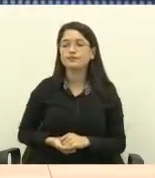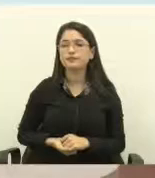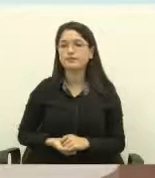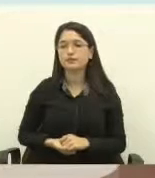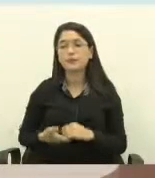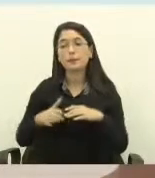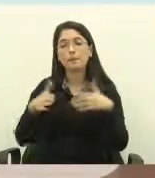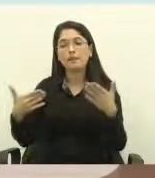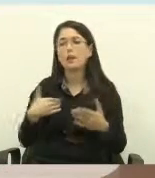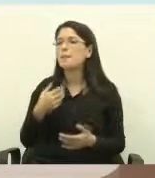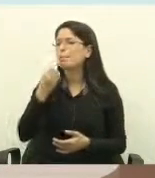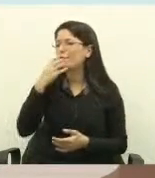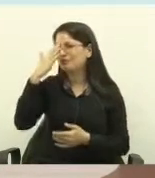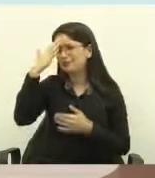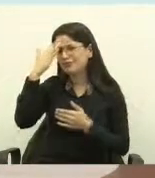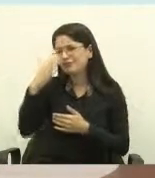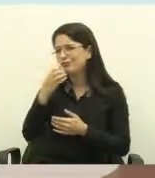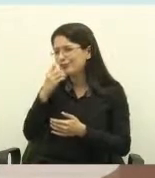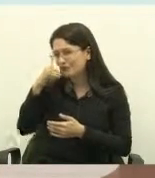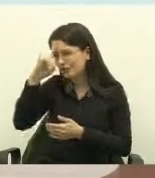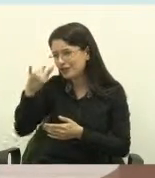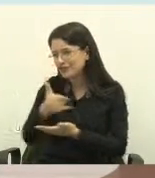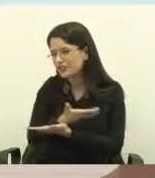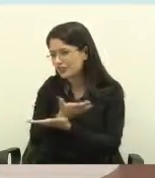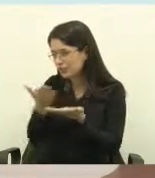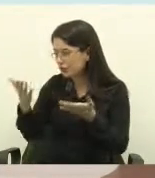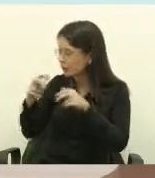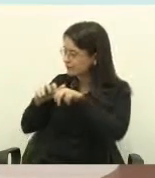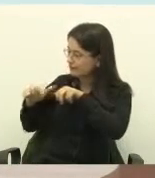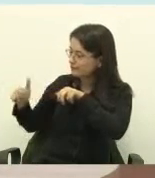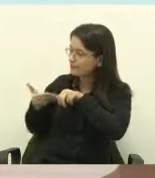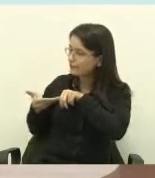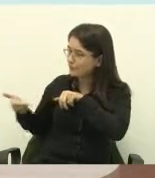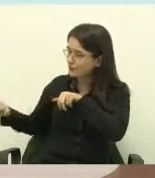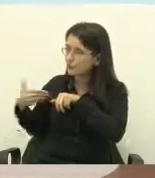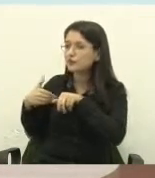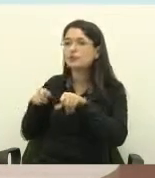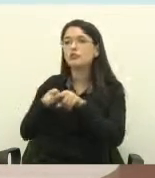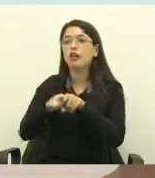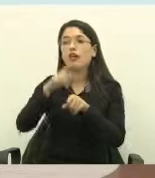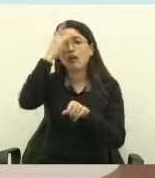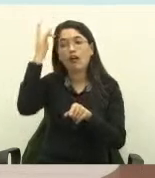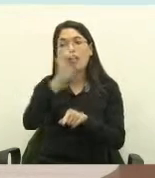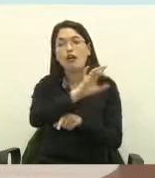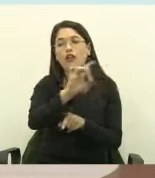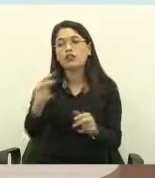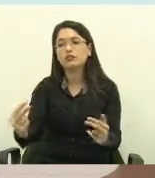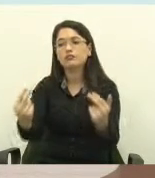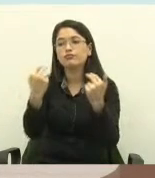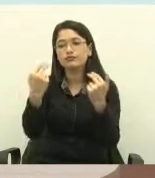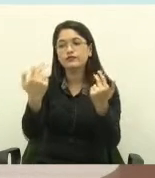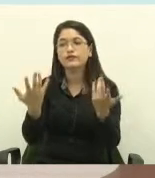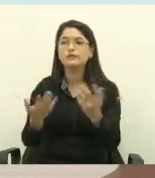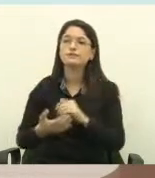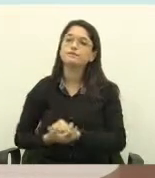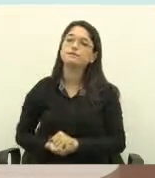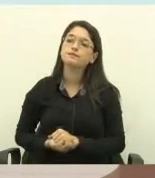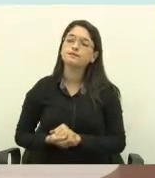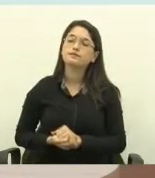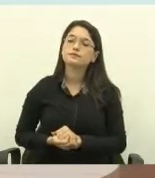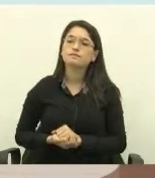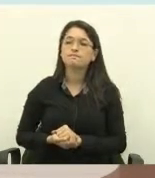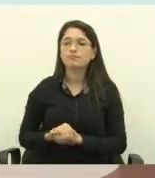Bom dia a todos da mesa, mais uma vez, a todos que nos acompanham. Seguindo a linha